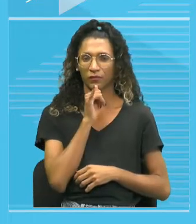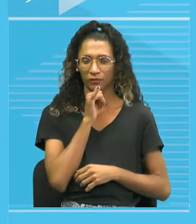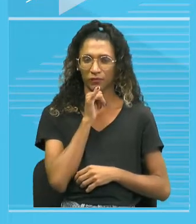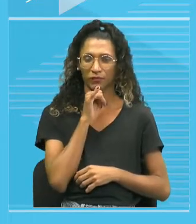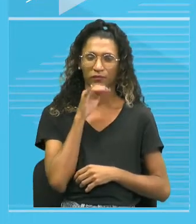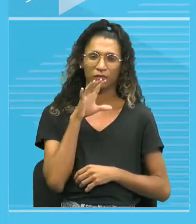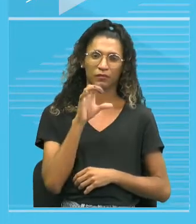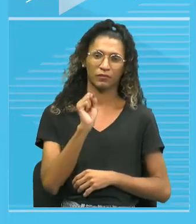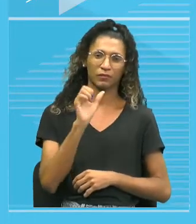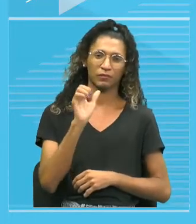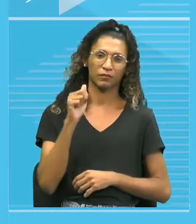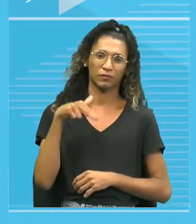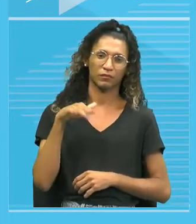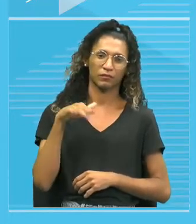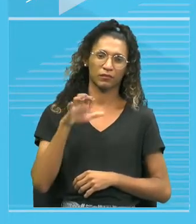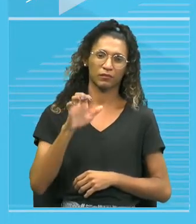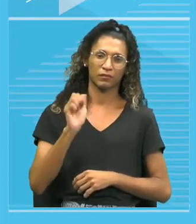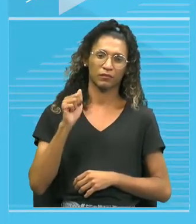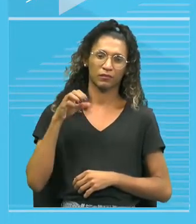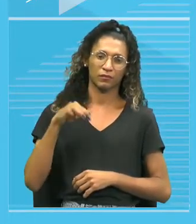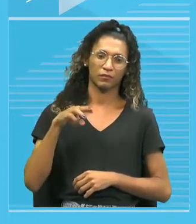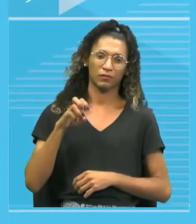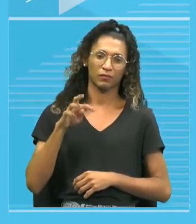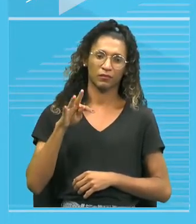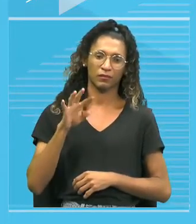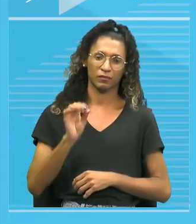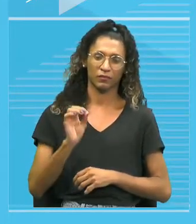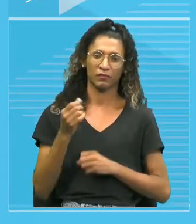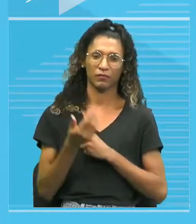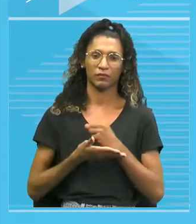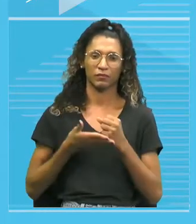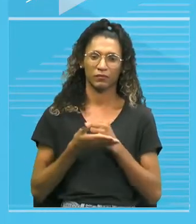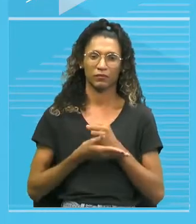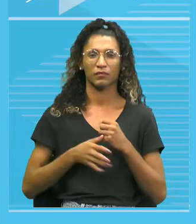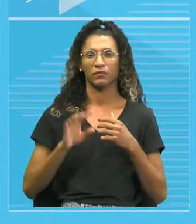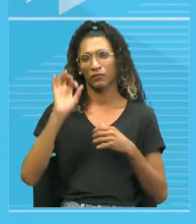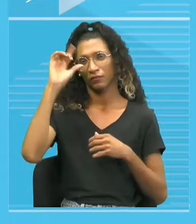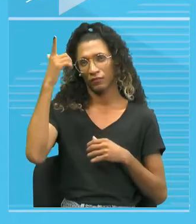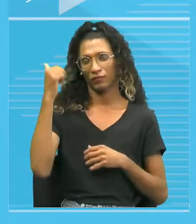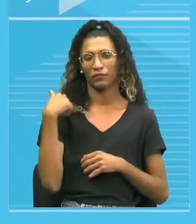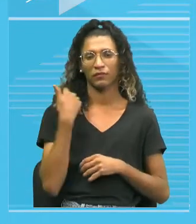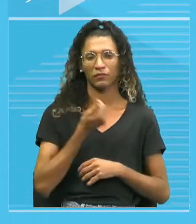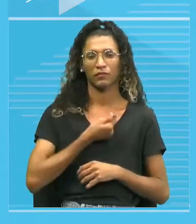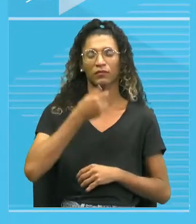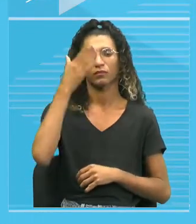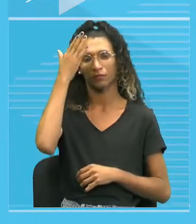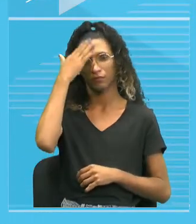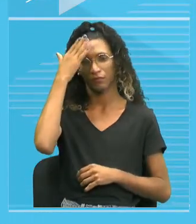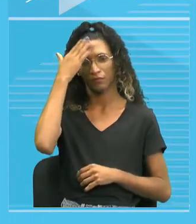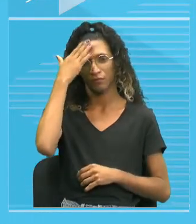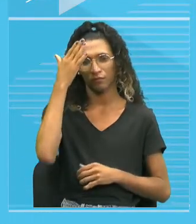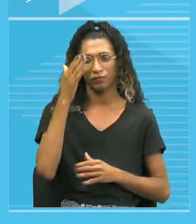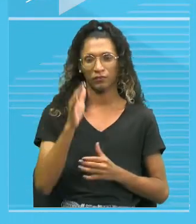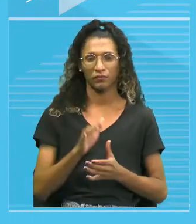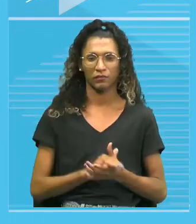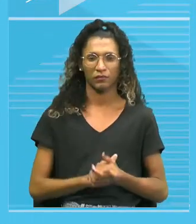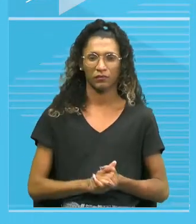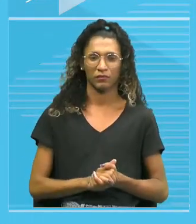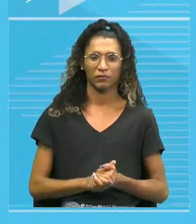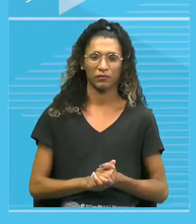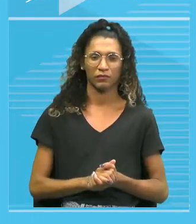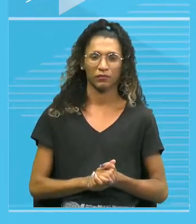básico. Então, gente, é claro que a gente sabe, é lógico que a gente sabe,